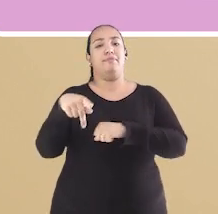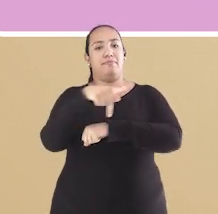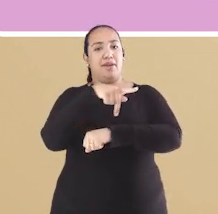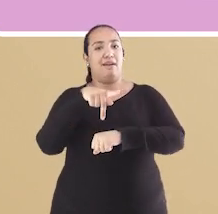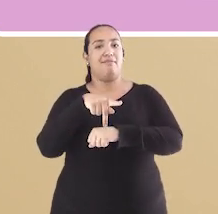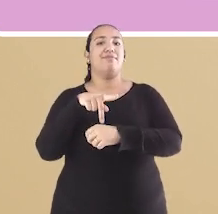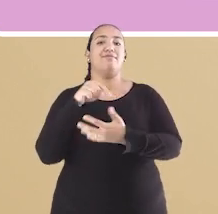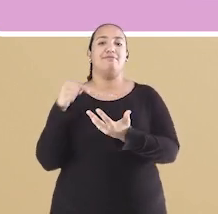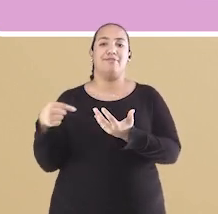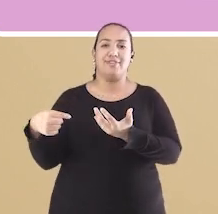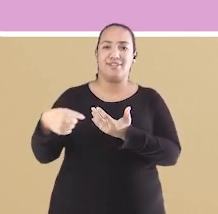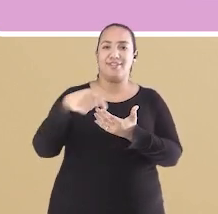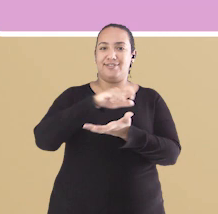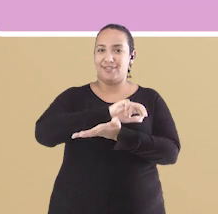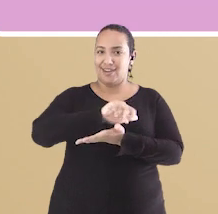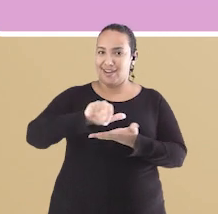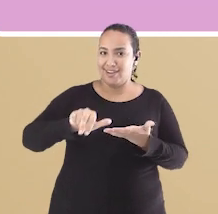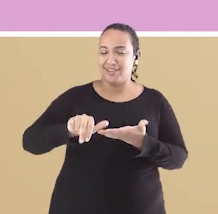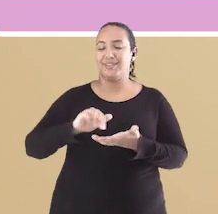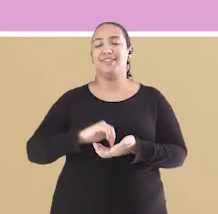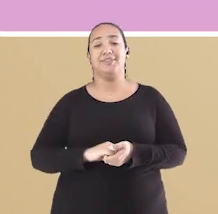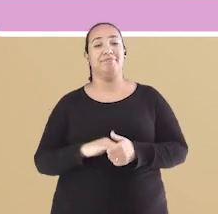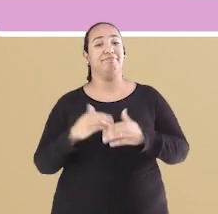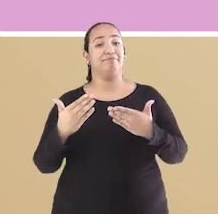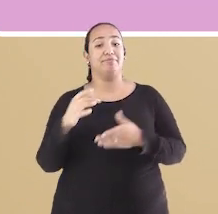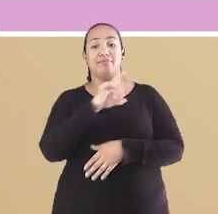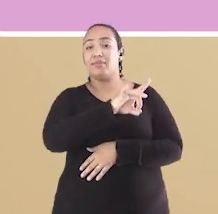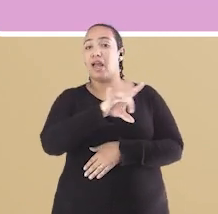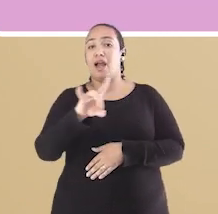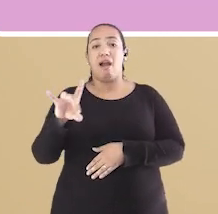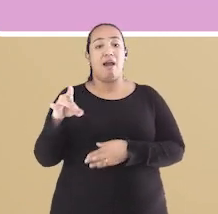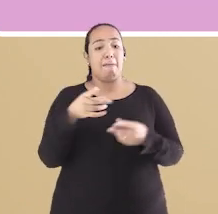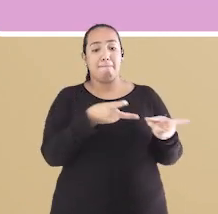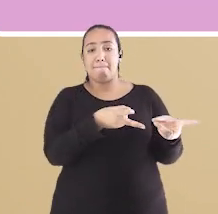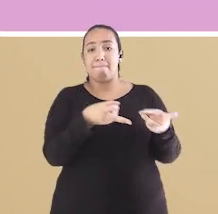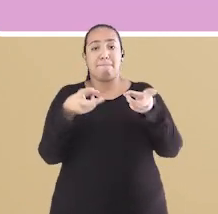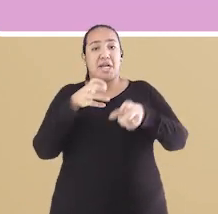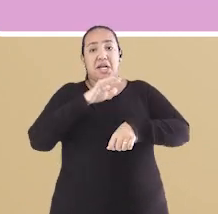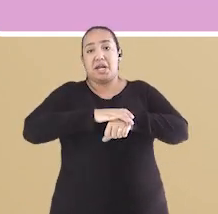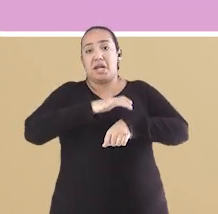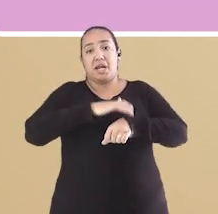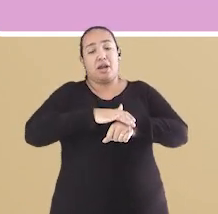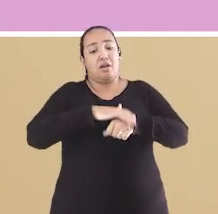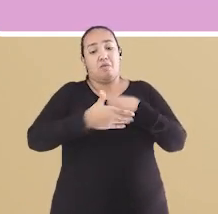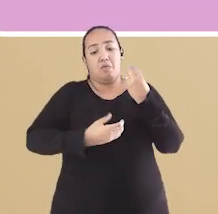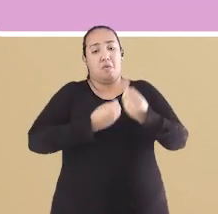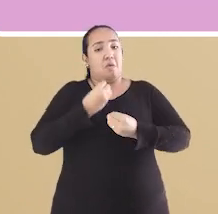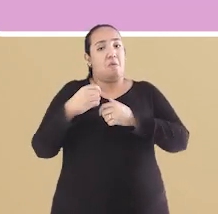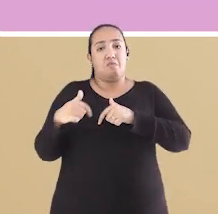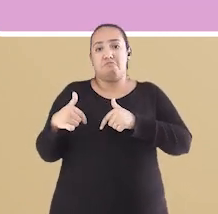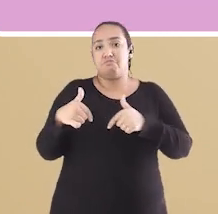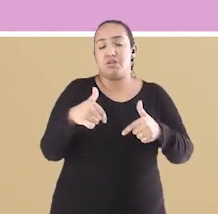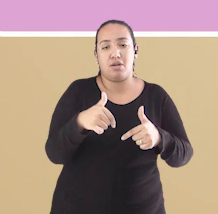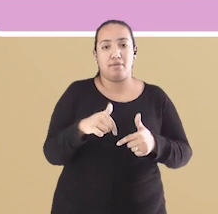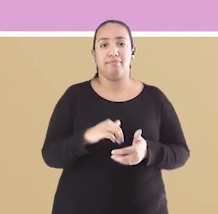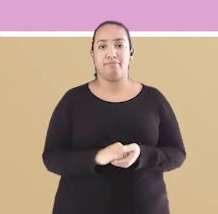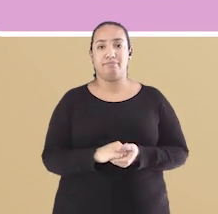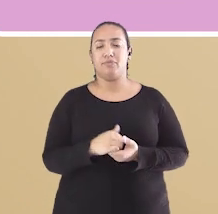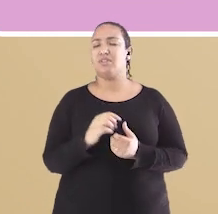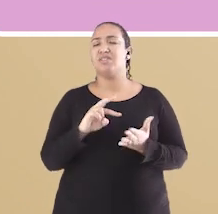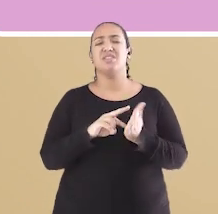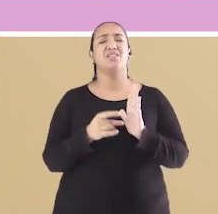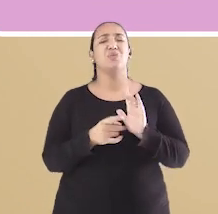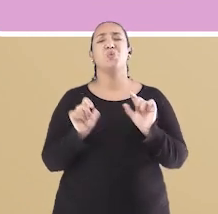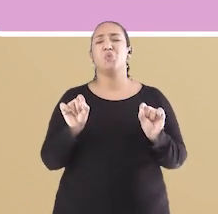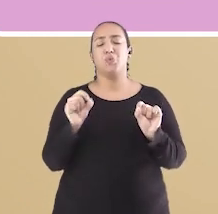né? São diferentes modos de entender a realidade, por conseguinte, de reagir a ela. O que eu quero dizer com isso? Já vou